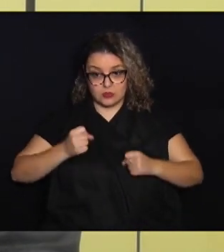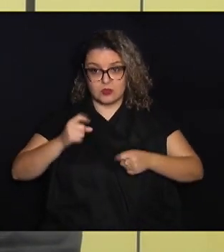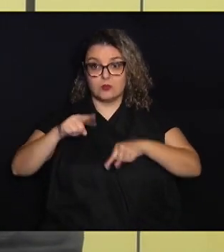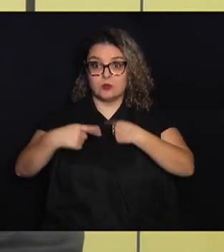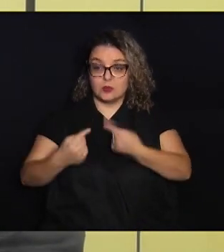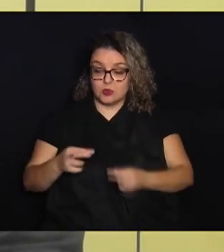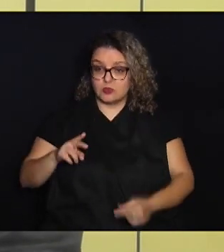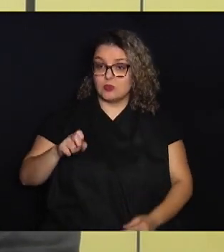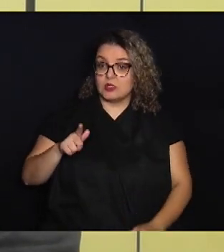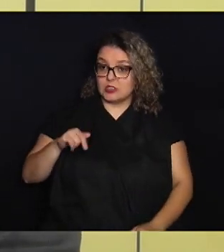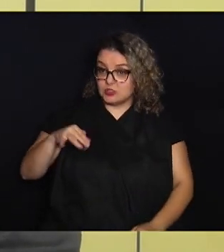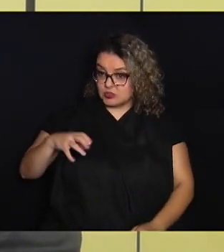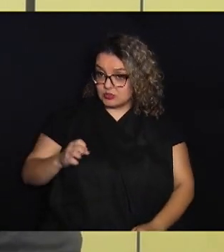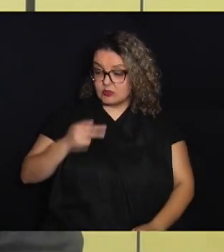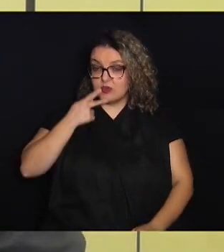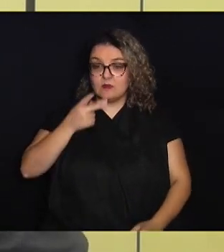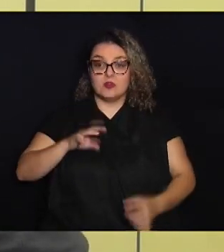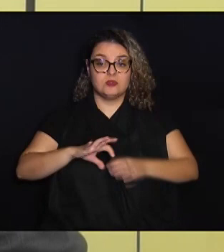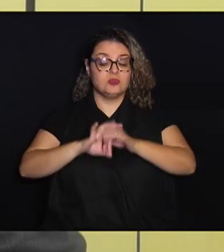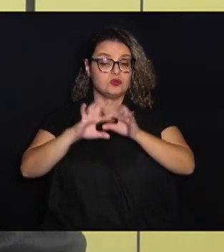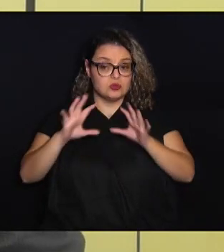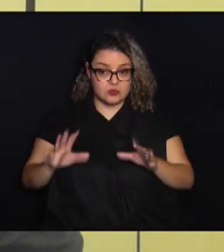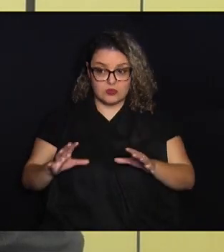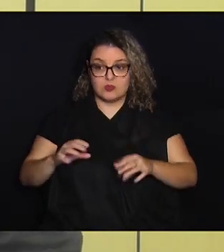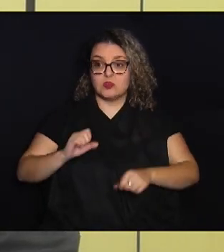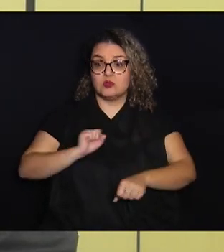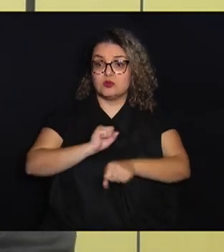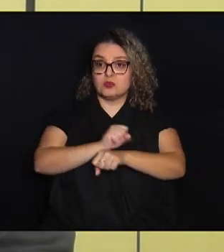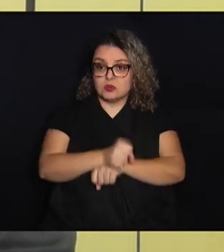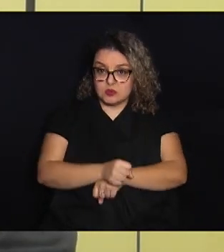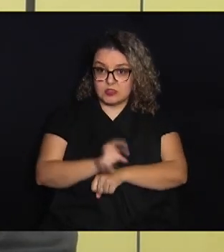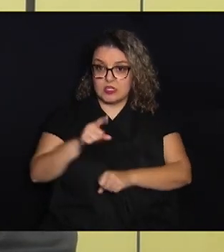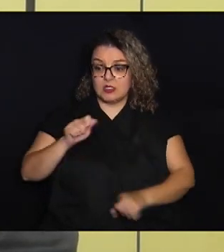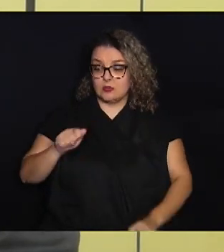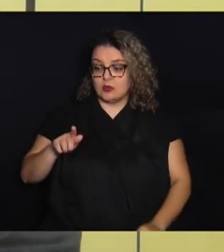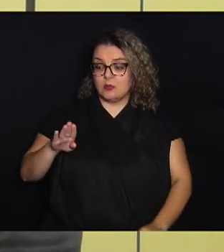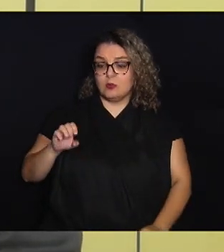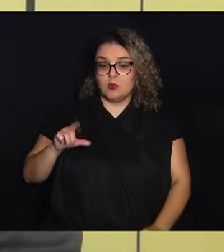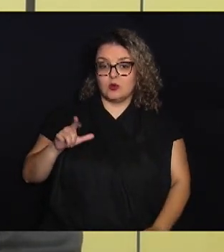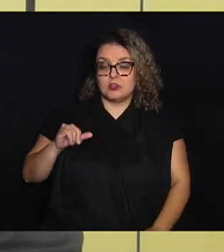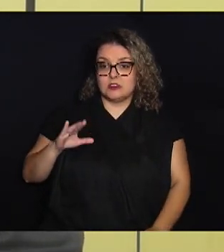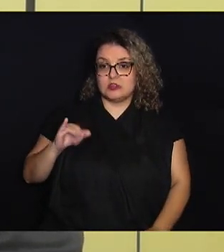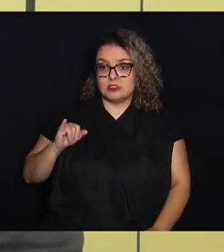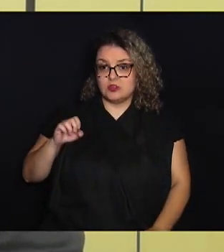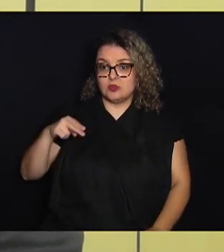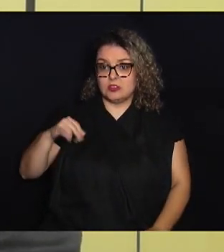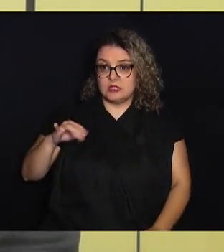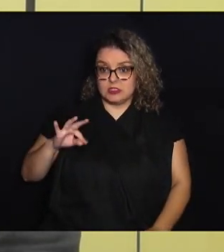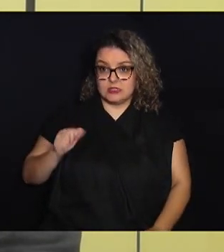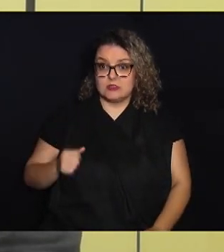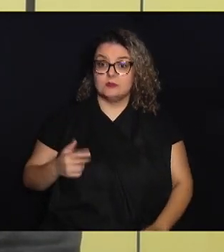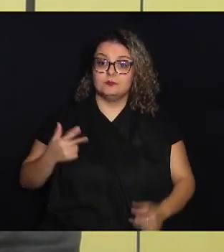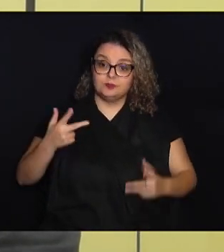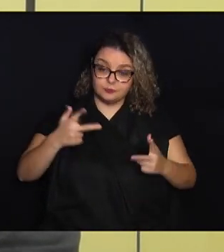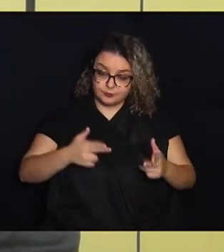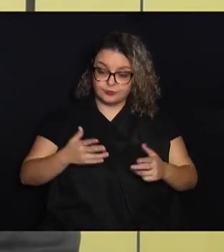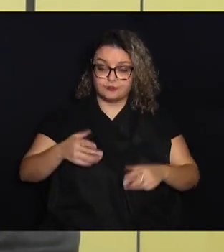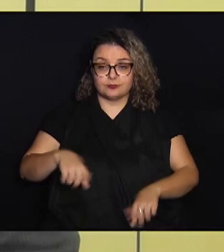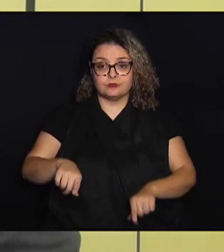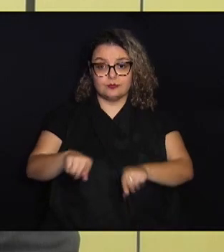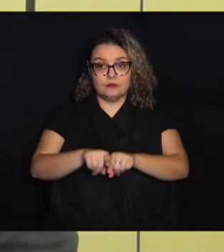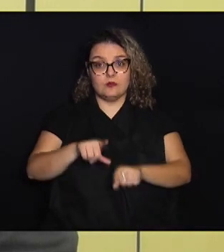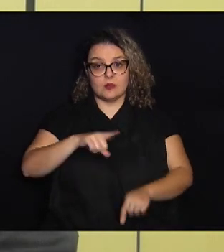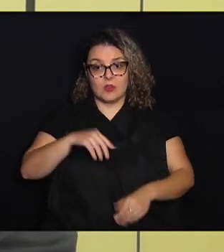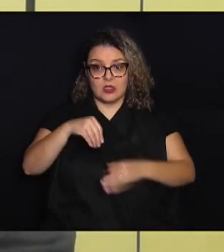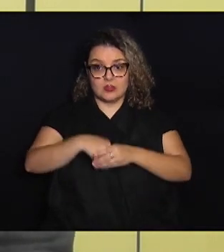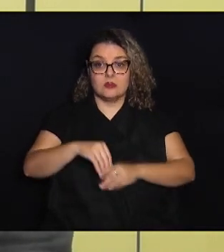regime, estava falando de liberdade dos escravos, ele era um abolicionista também, enquanto a gente tinha dentro da Câmara outros